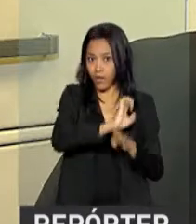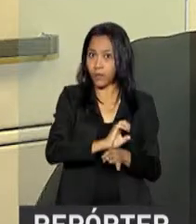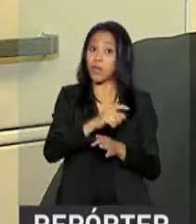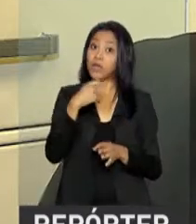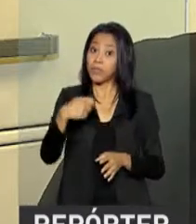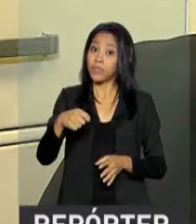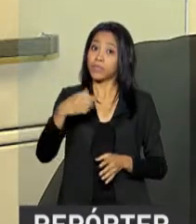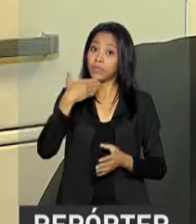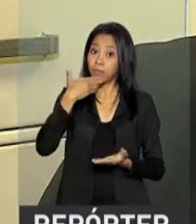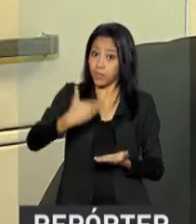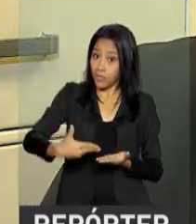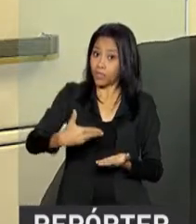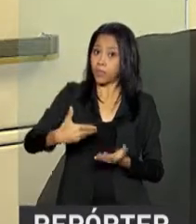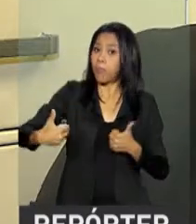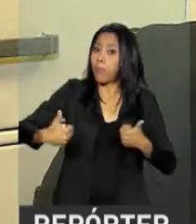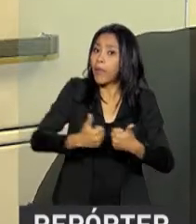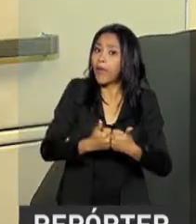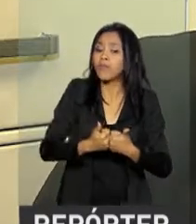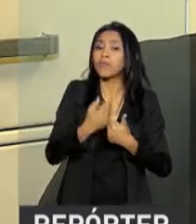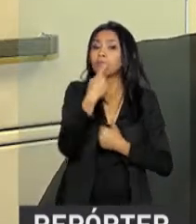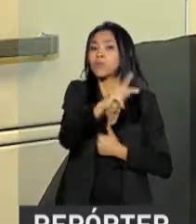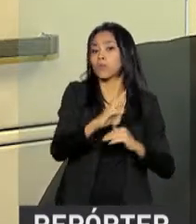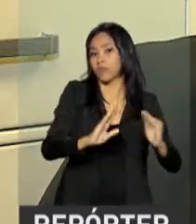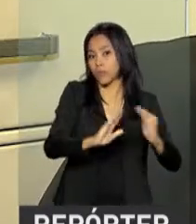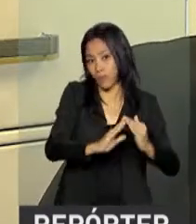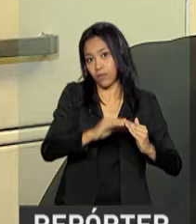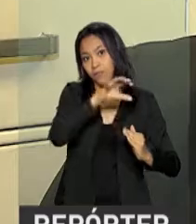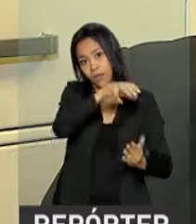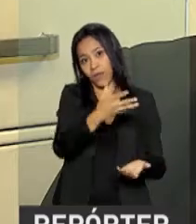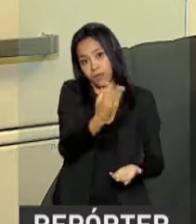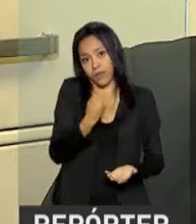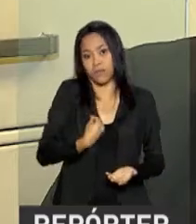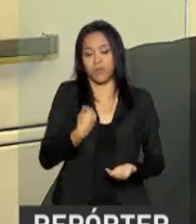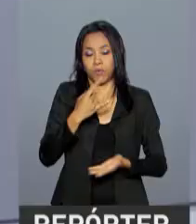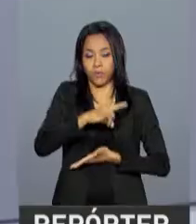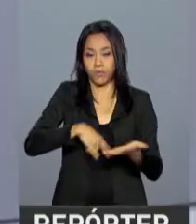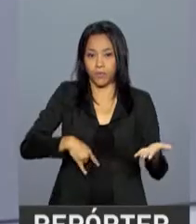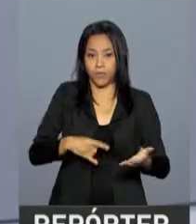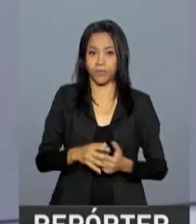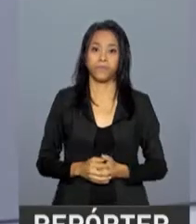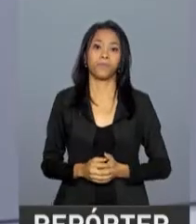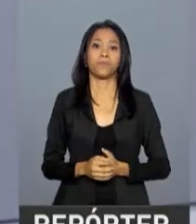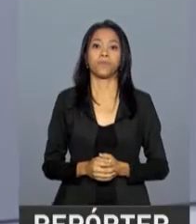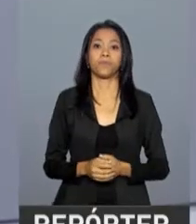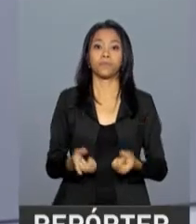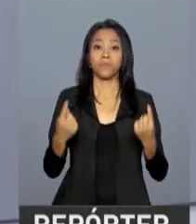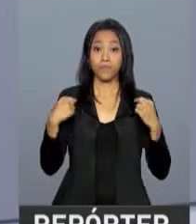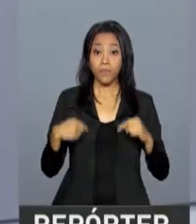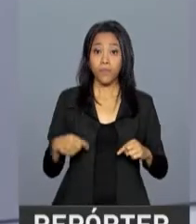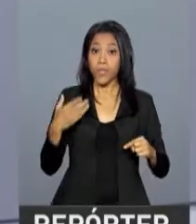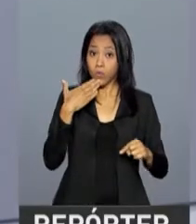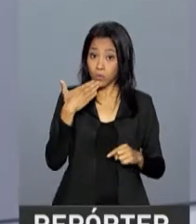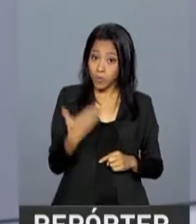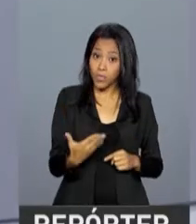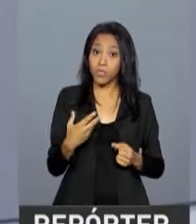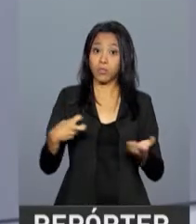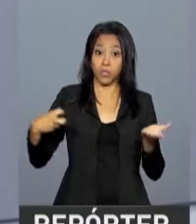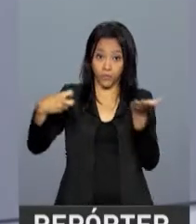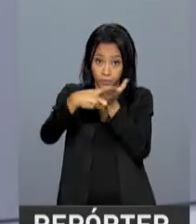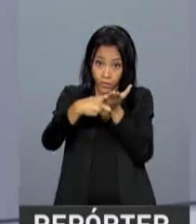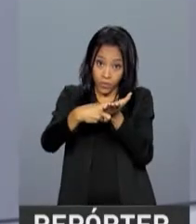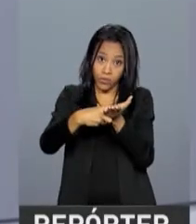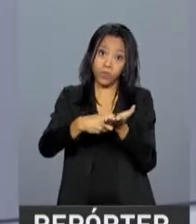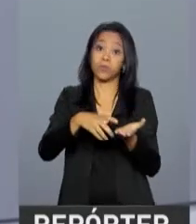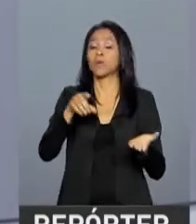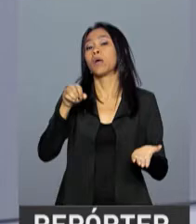que esse documento vá para a agência mais próxima e ele poderá receber o documento. E os pedidos de vistos brasileiros